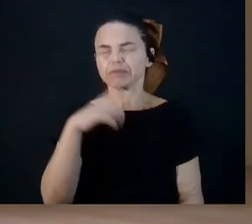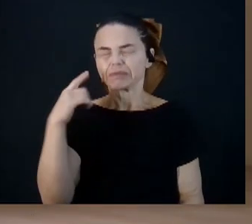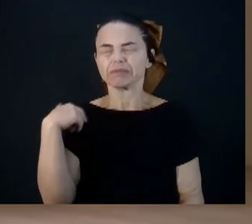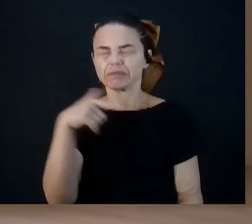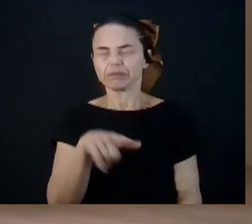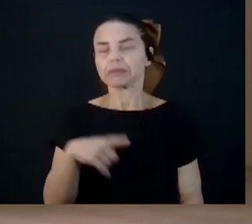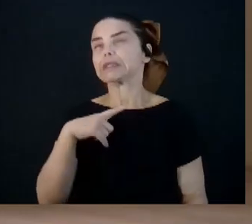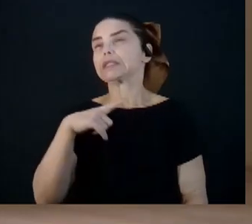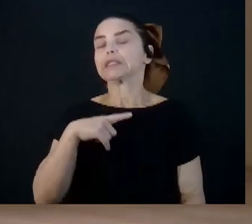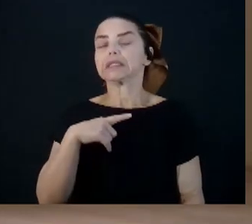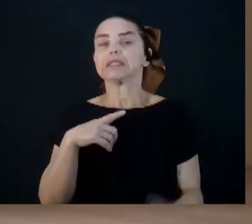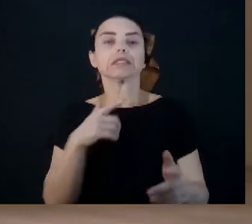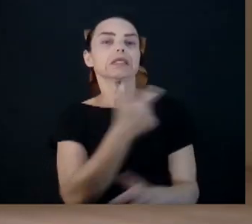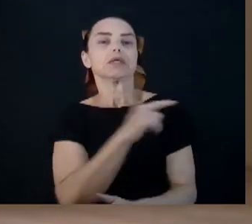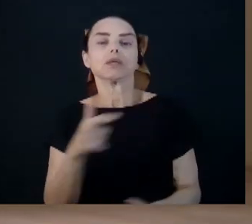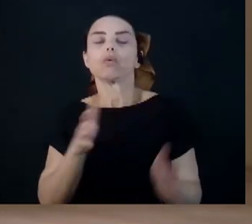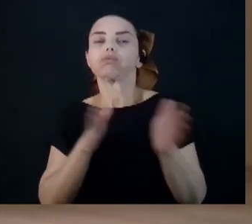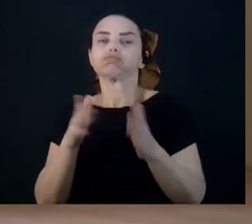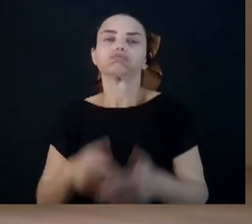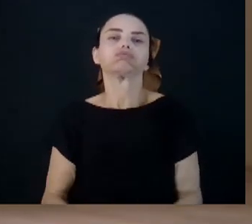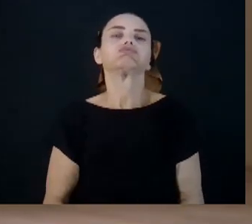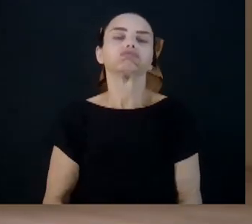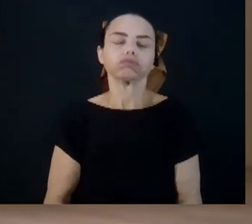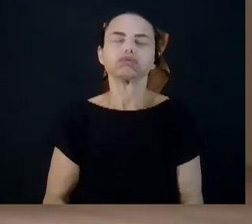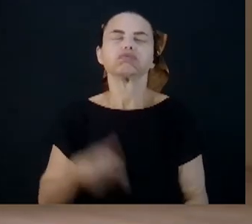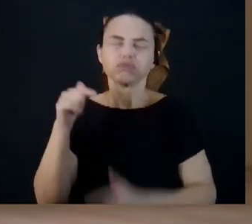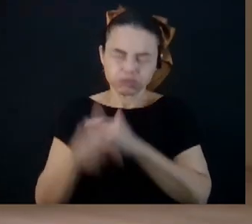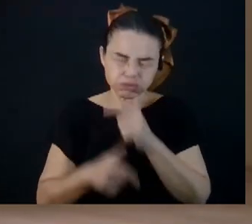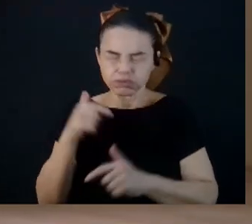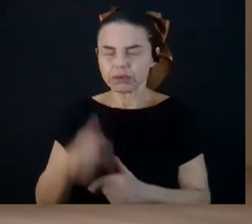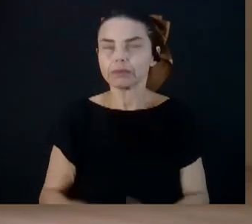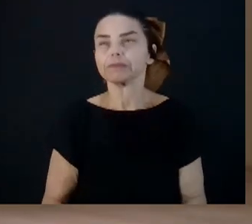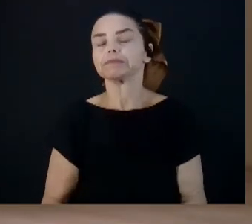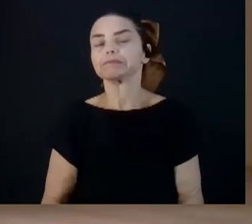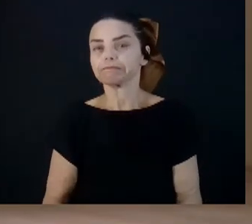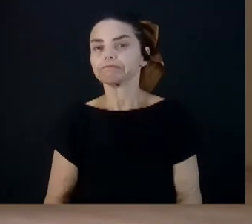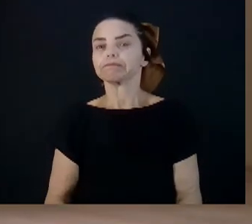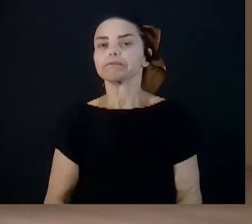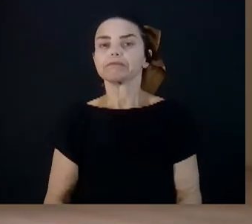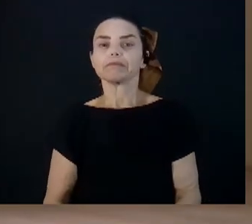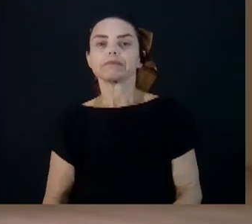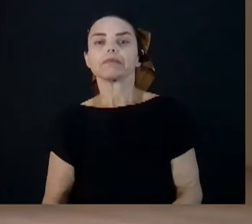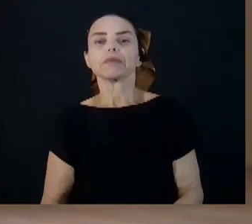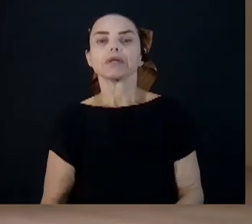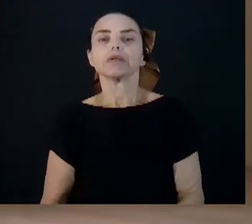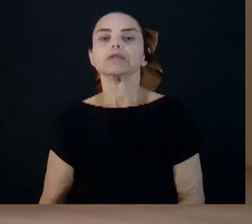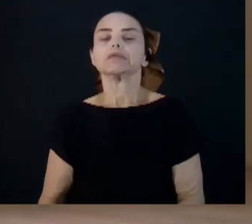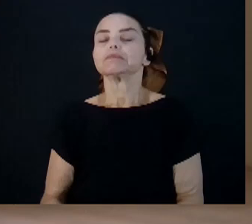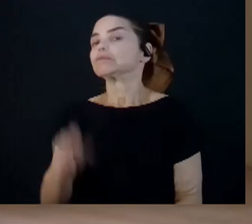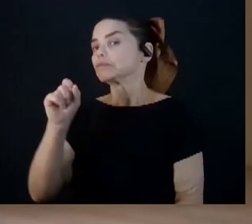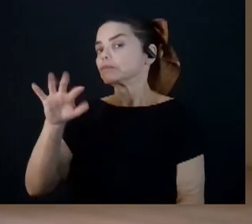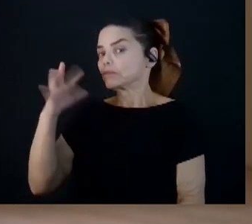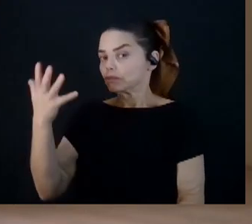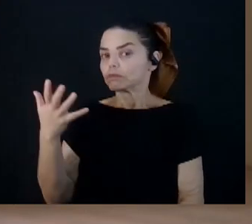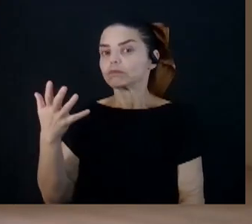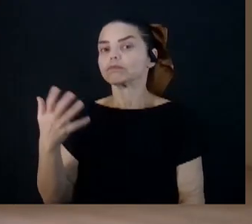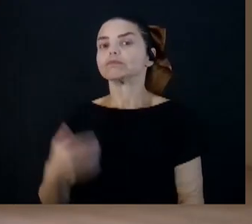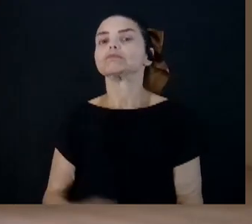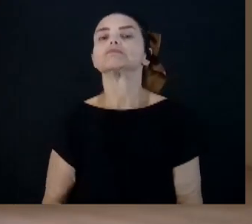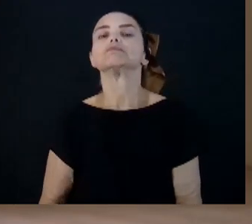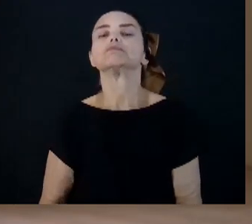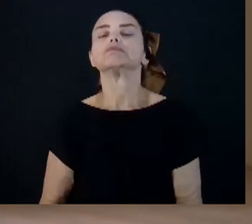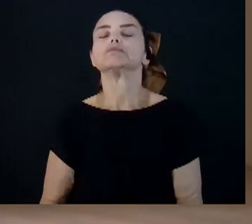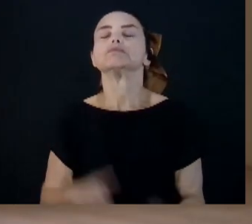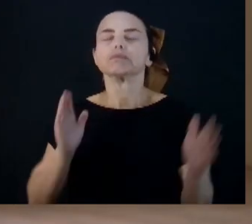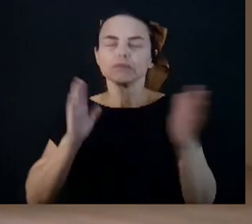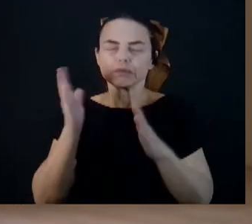tempo, né, de trabalhar dessa forma, né? Aí, o que acontecia? Durante esse tempo, eles também